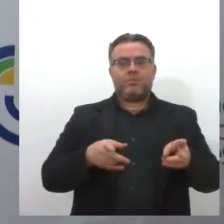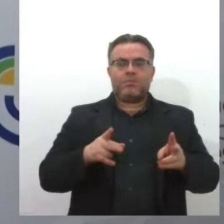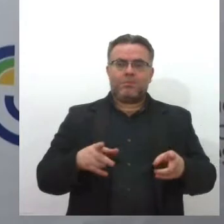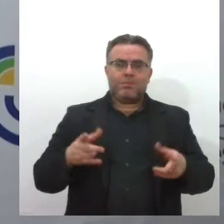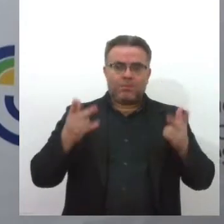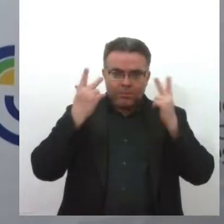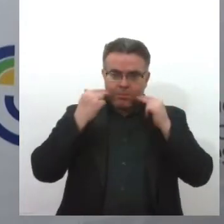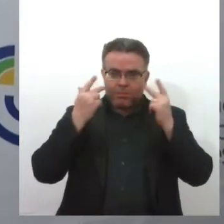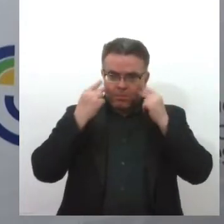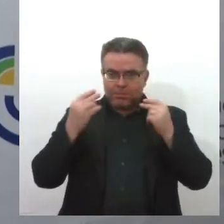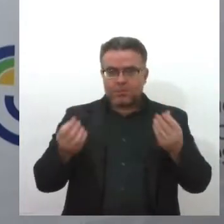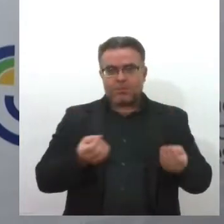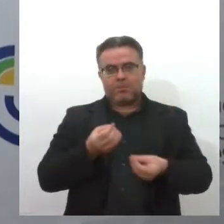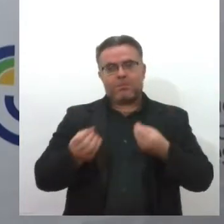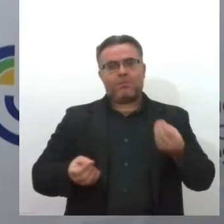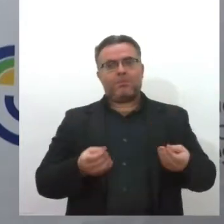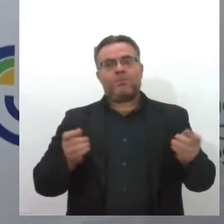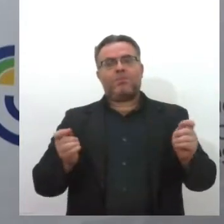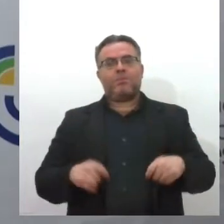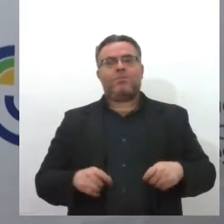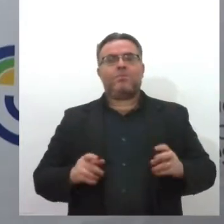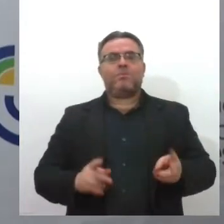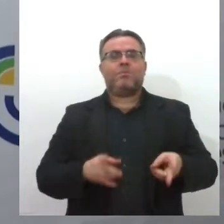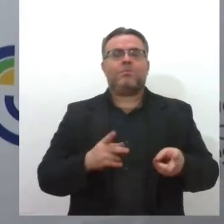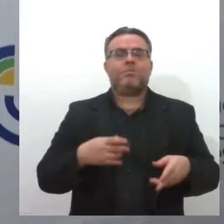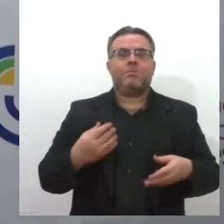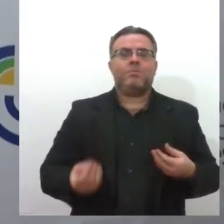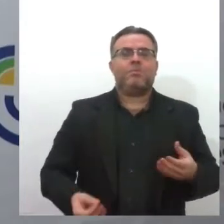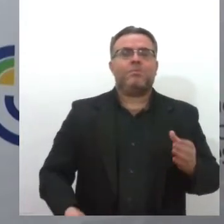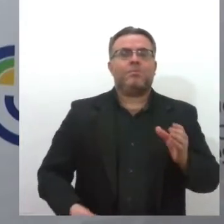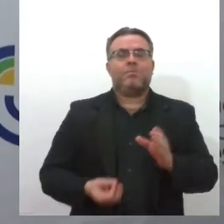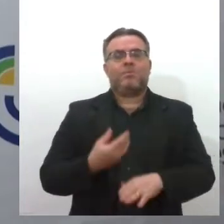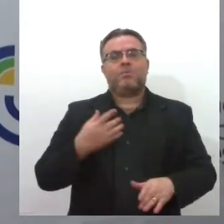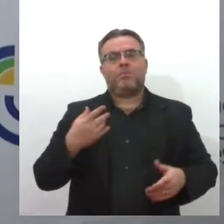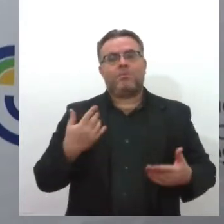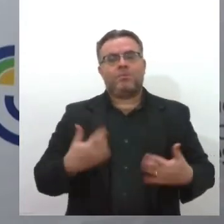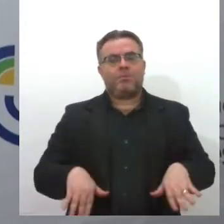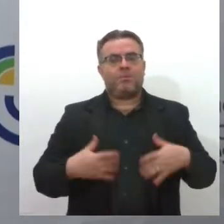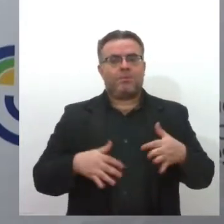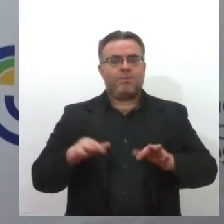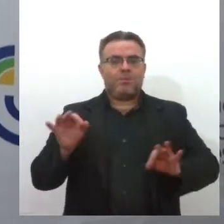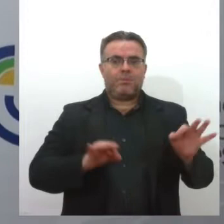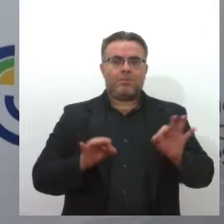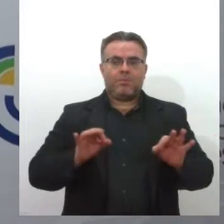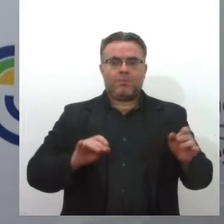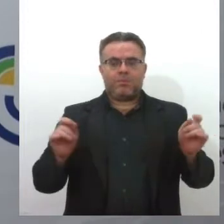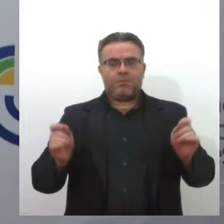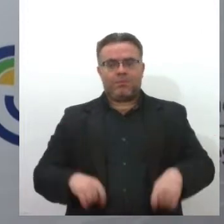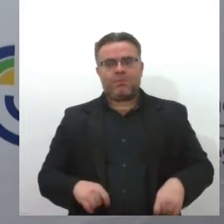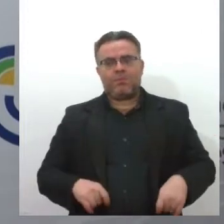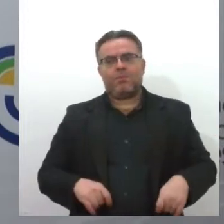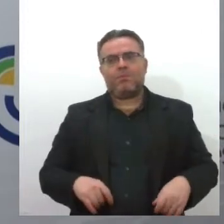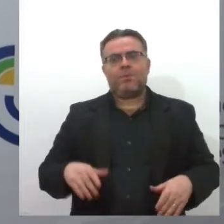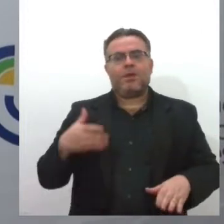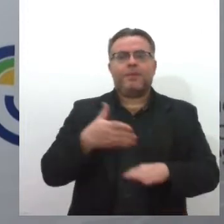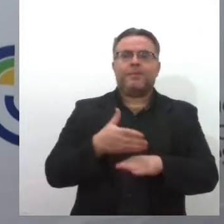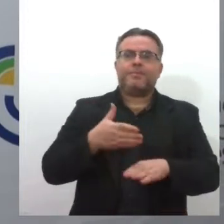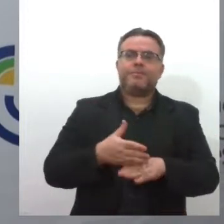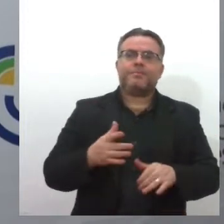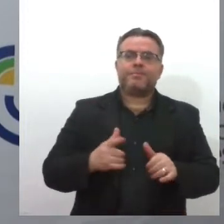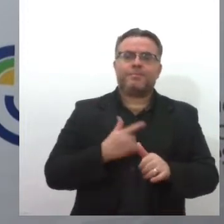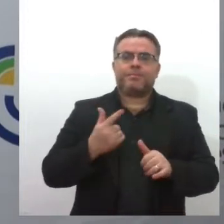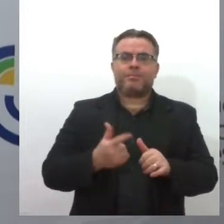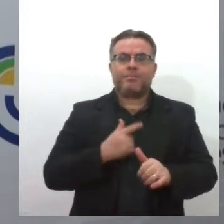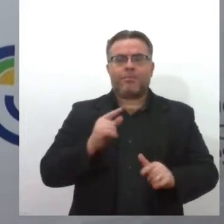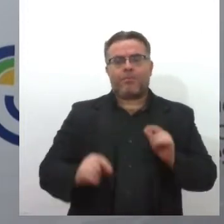questões. Havia também uma discussão sobre uma ampliação do valor do preparo, que é aquele primeiro acesso, que são os recursos, aquelas